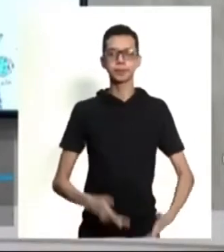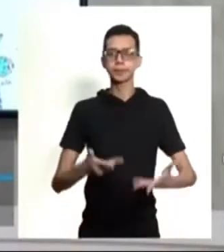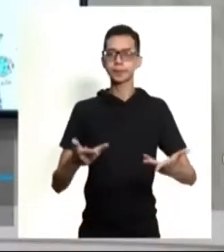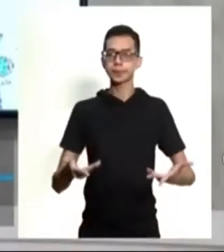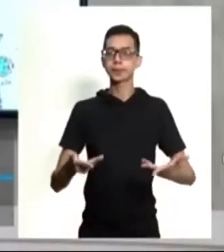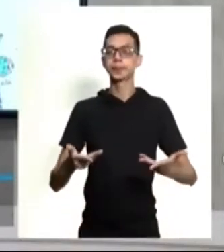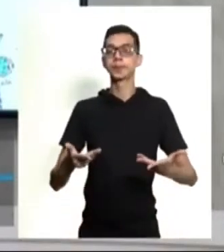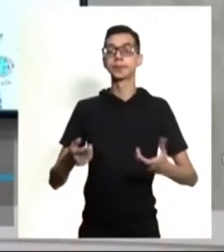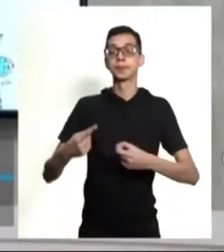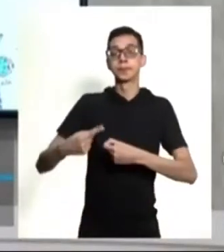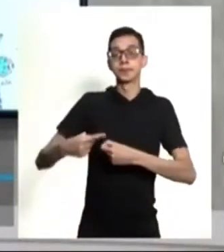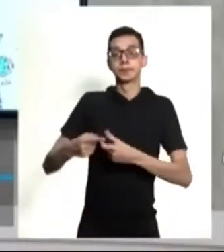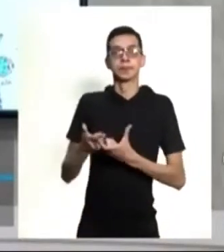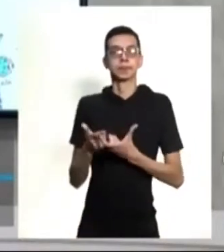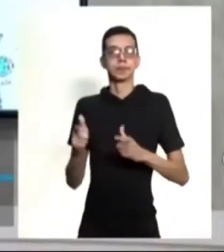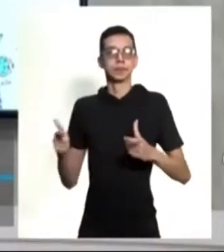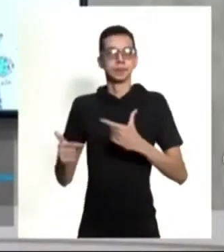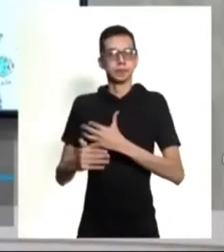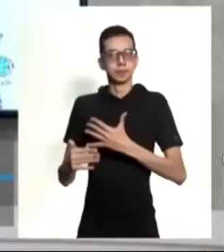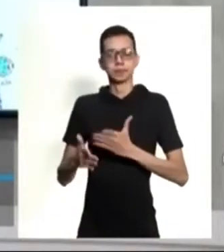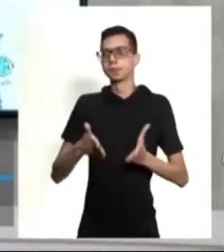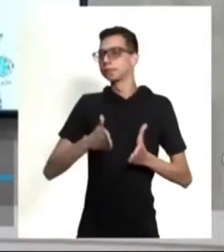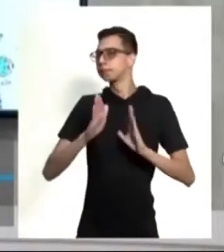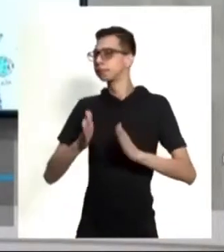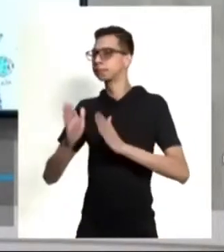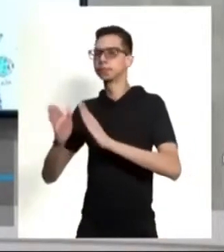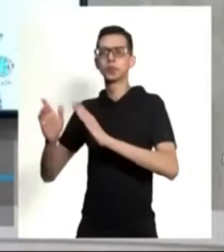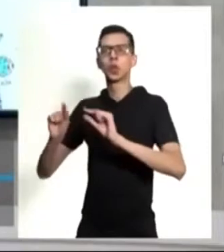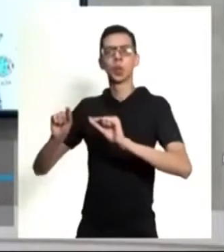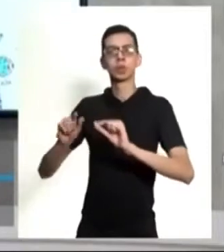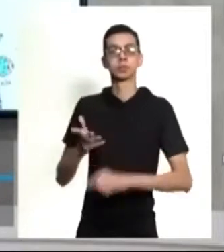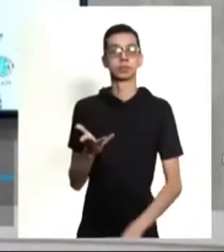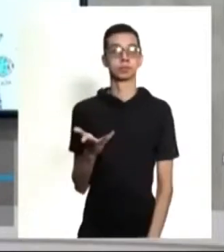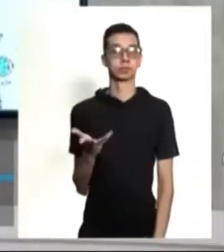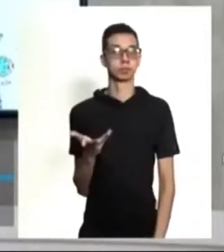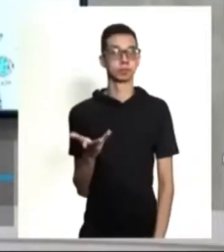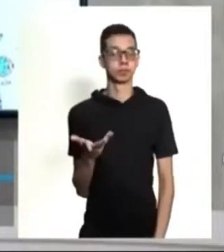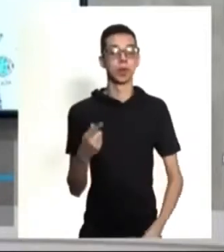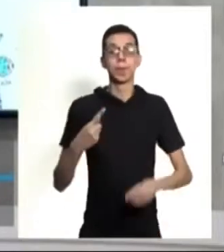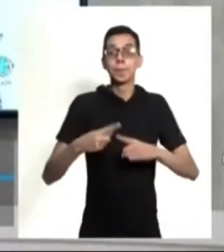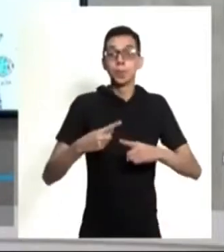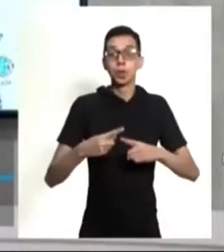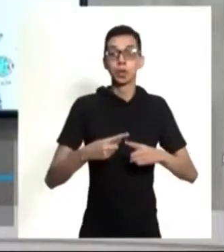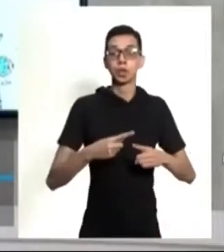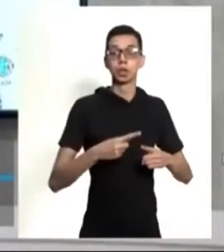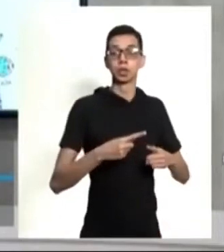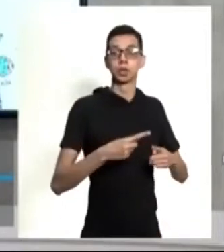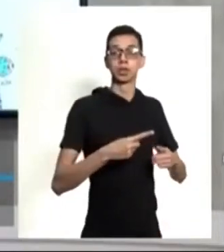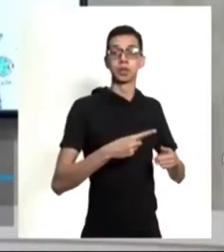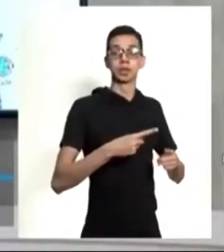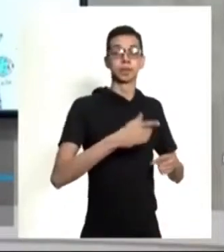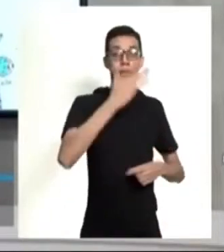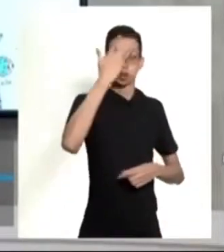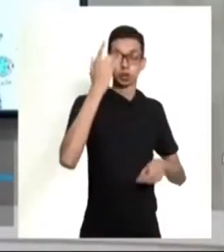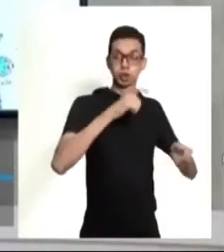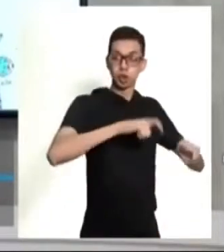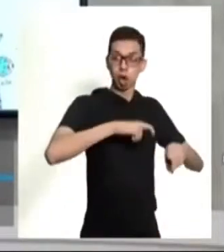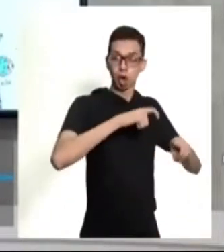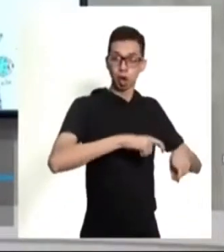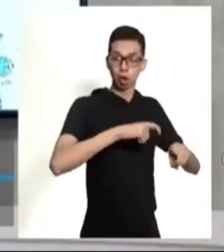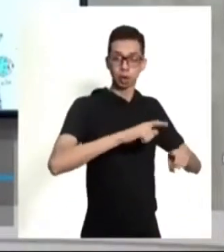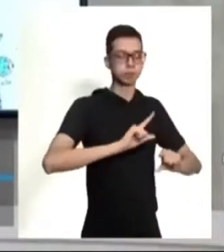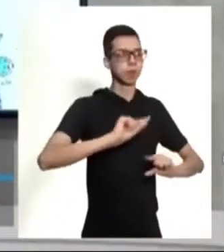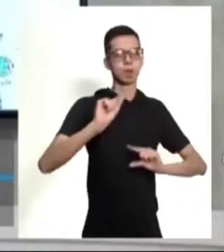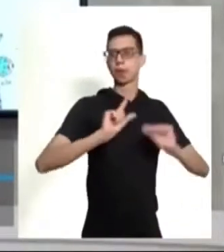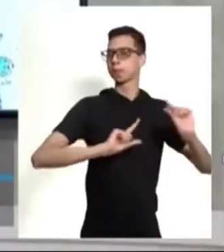foi acelerado. Acelerado porque ocorreu uma saída em massa, é o êxodo rural. Olha só, né? Ocorreu